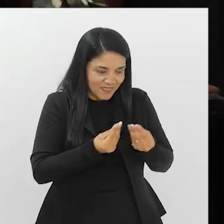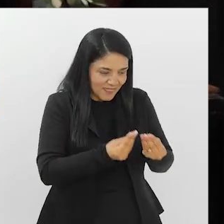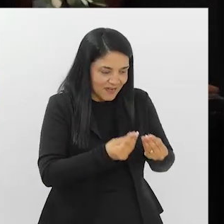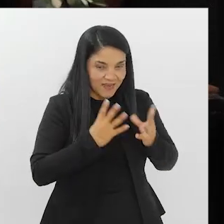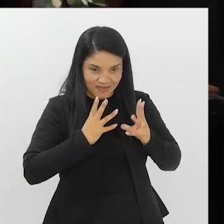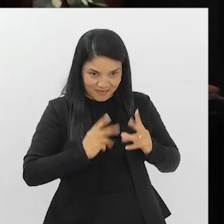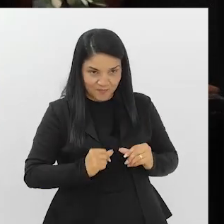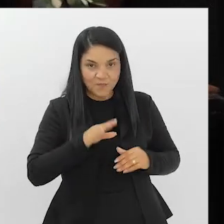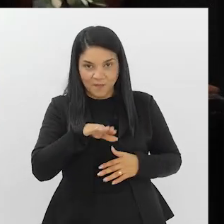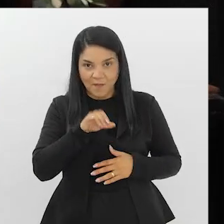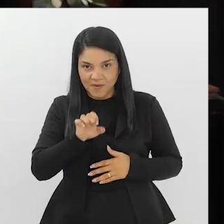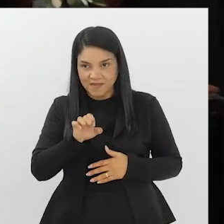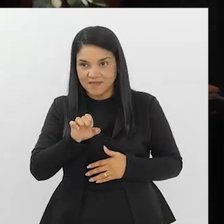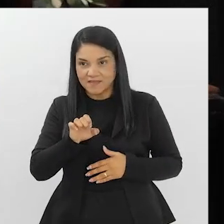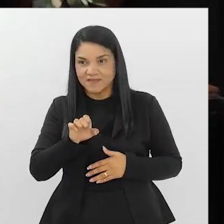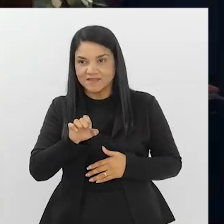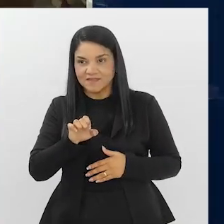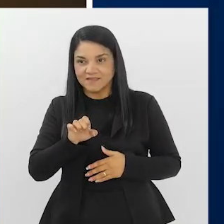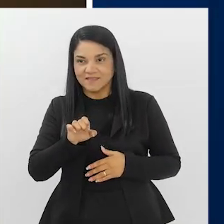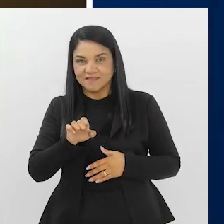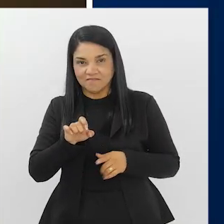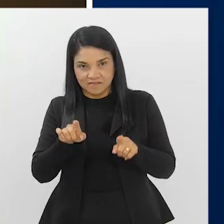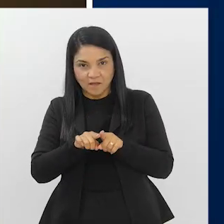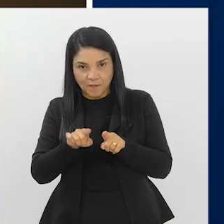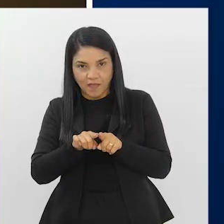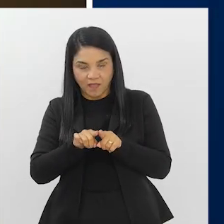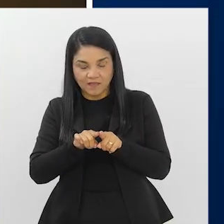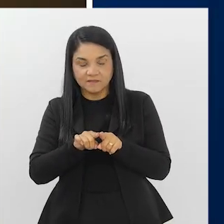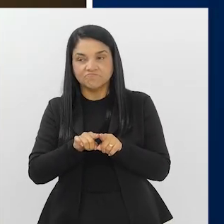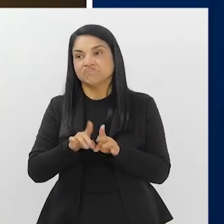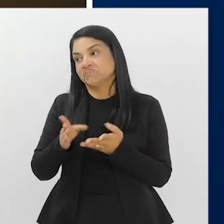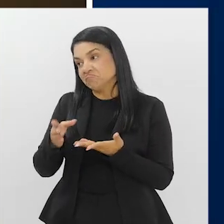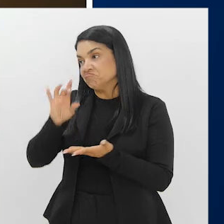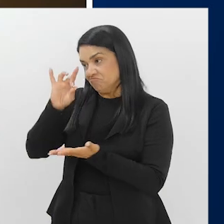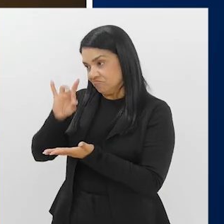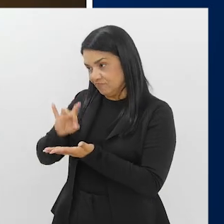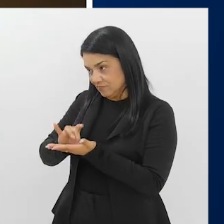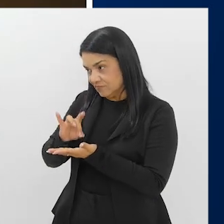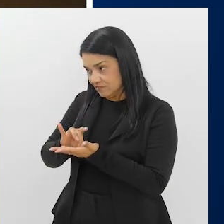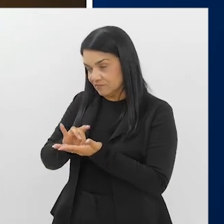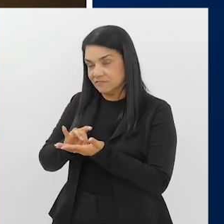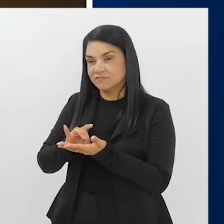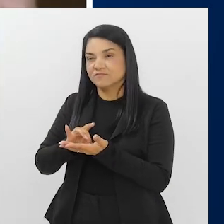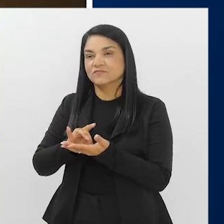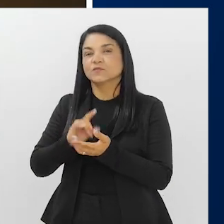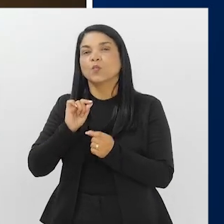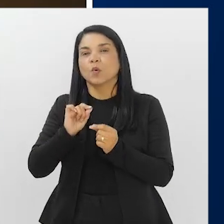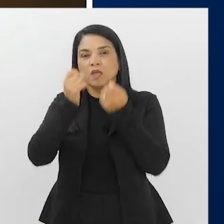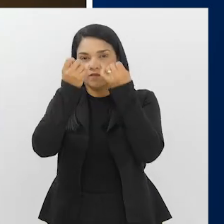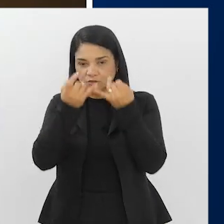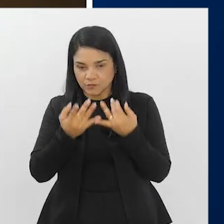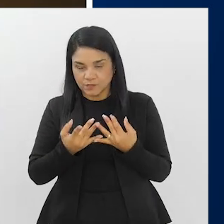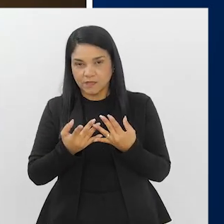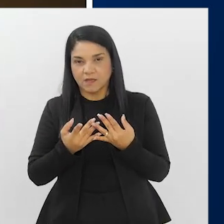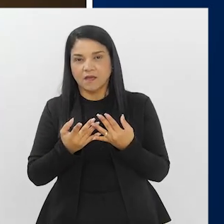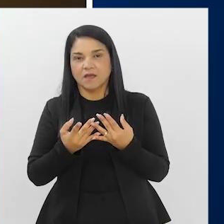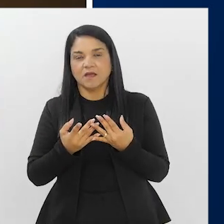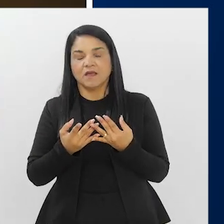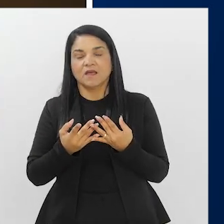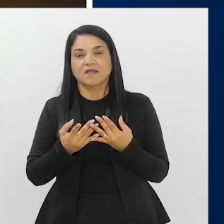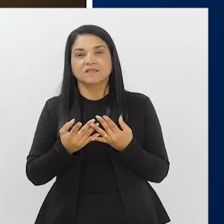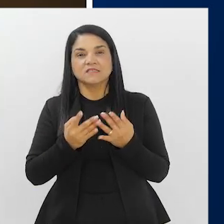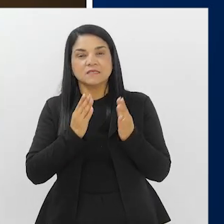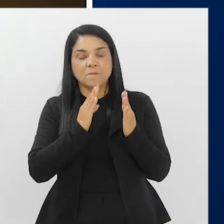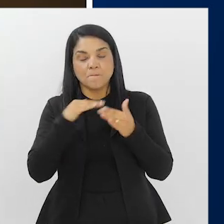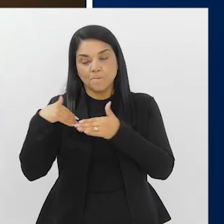entrega ele para a mãe já limpinho? Isso é a Então, Golden Hour? na verdade, o que que é essa